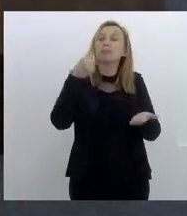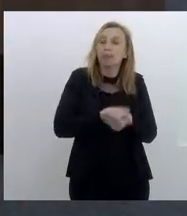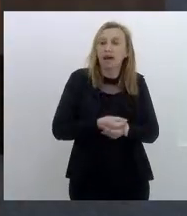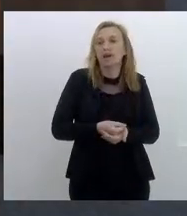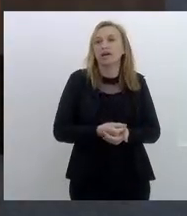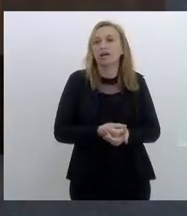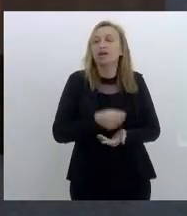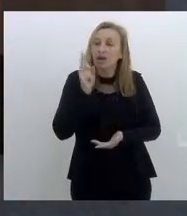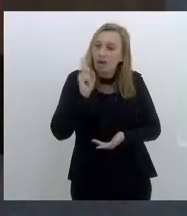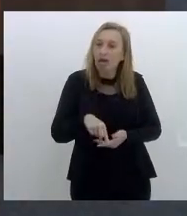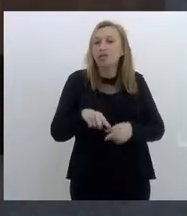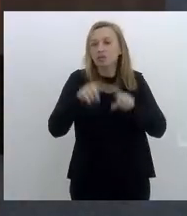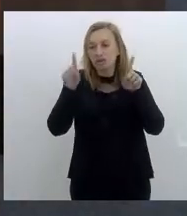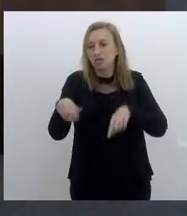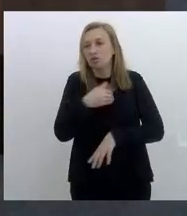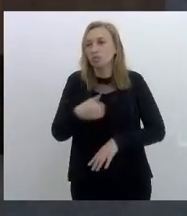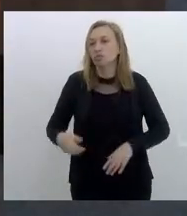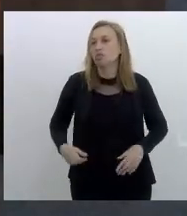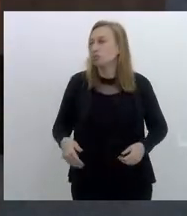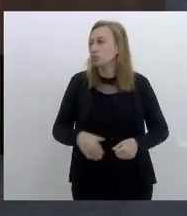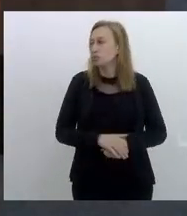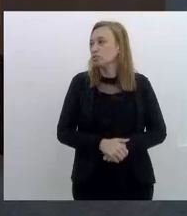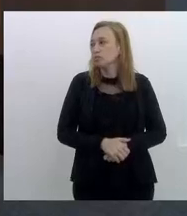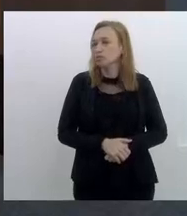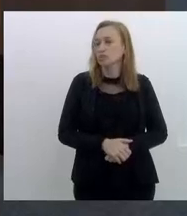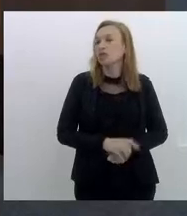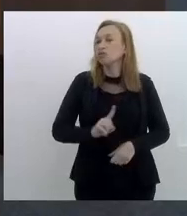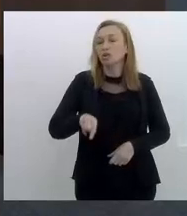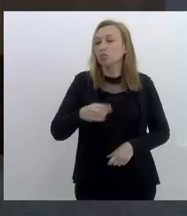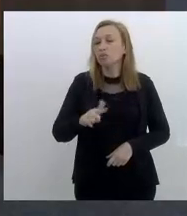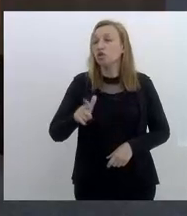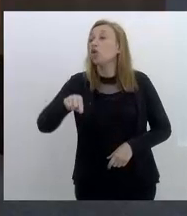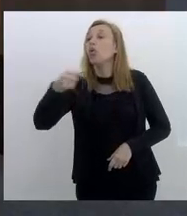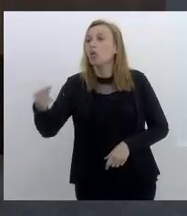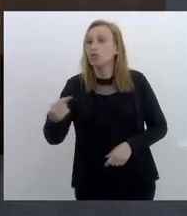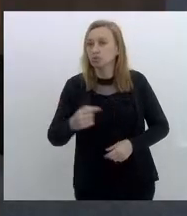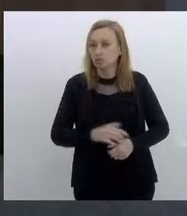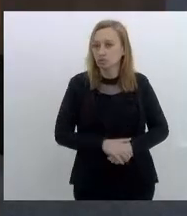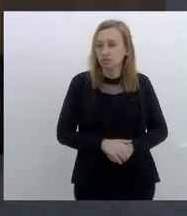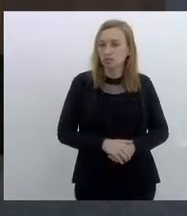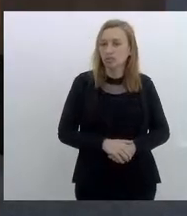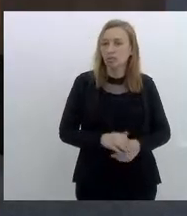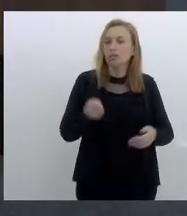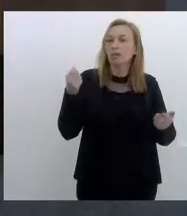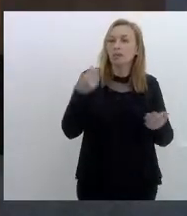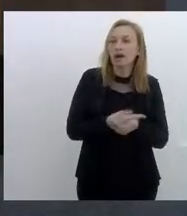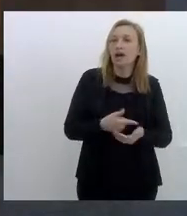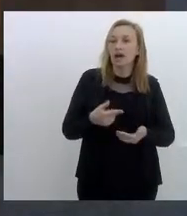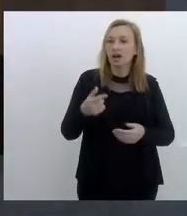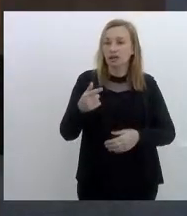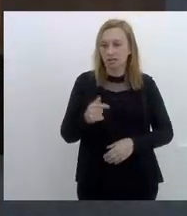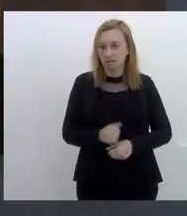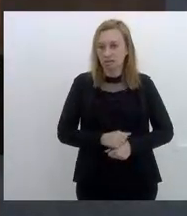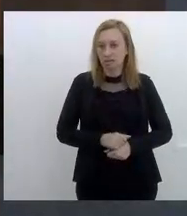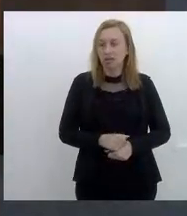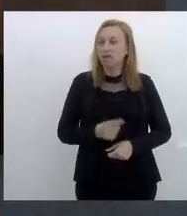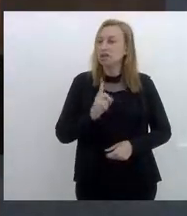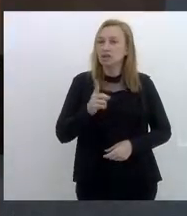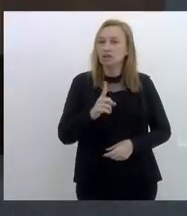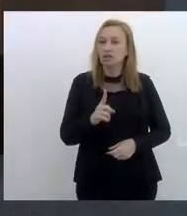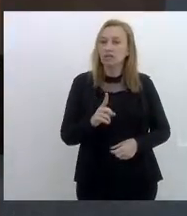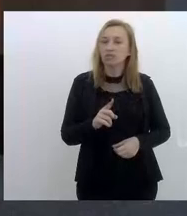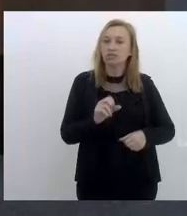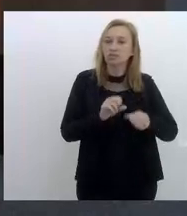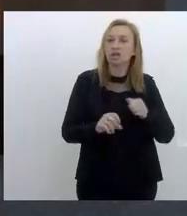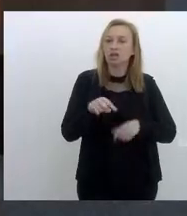é o servidor público não existe outra maneira de alguém pagar essa conta que não foi feita